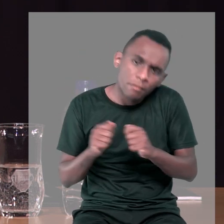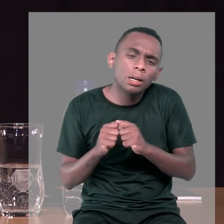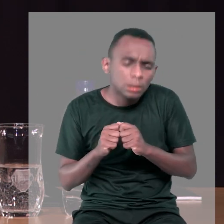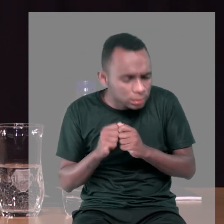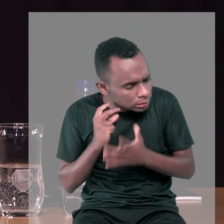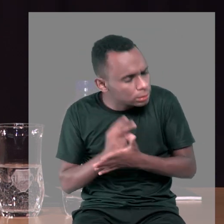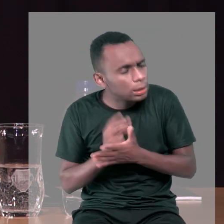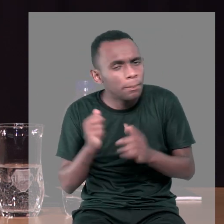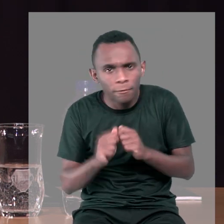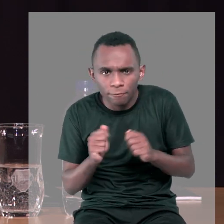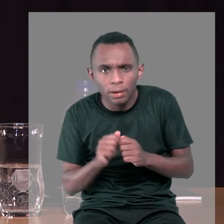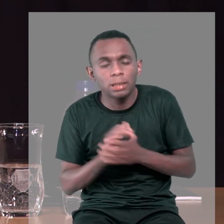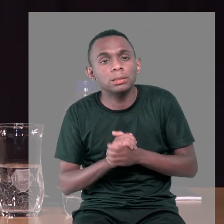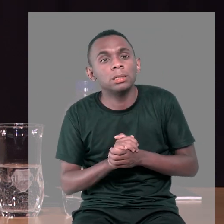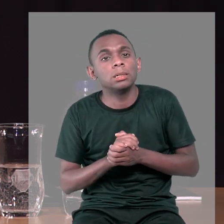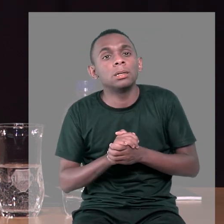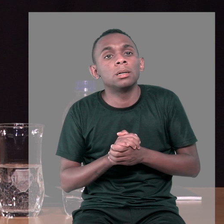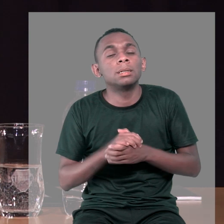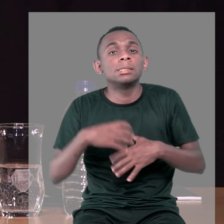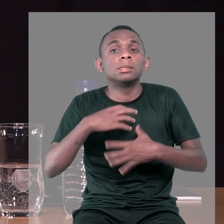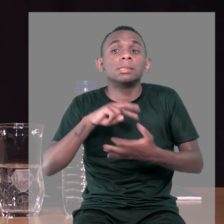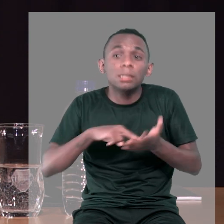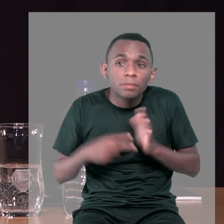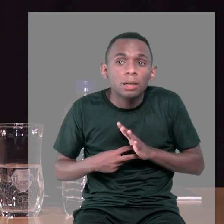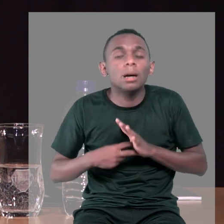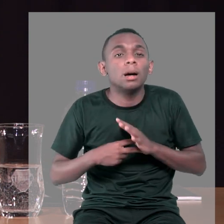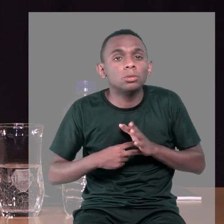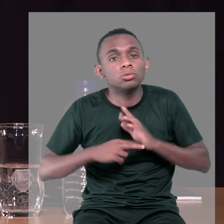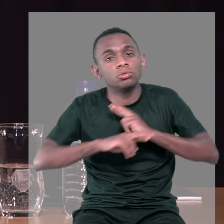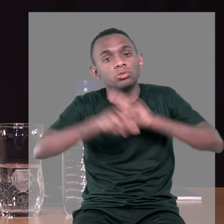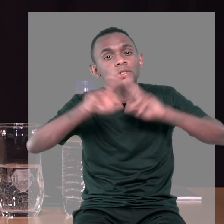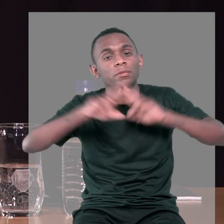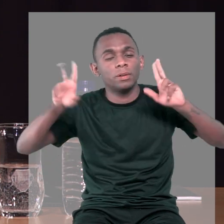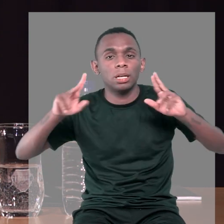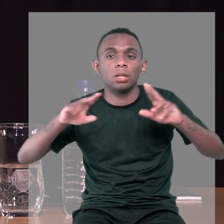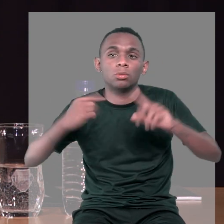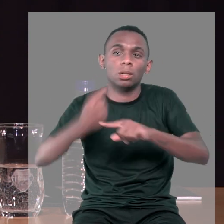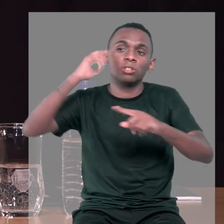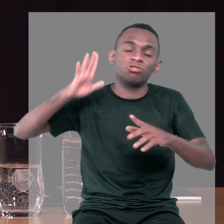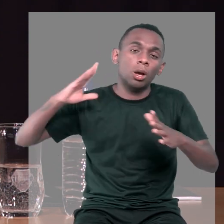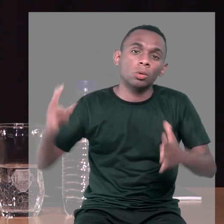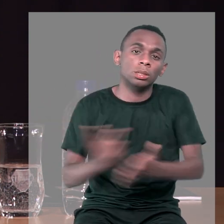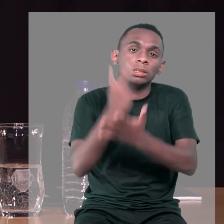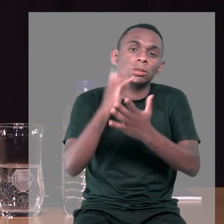Mas é preciso que seja consolidada, segundo ela, uma estrutura